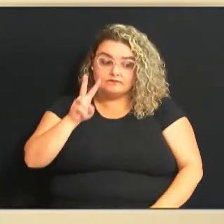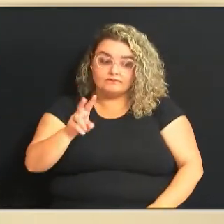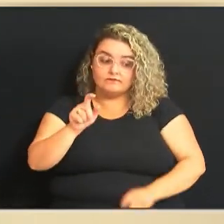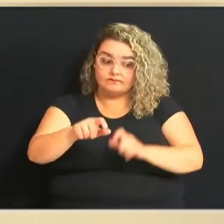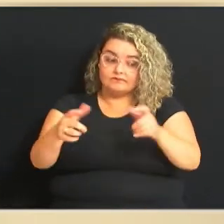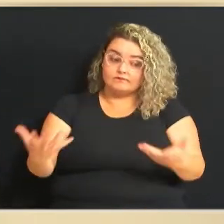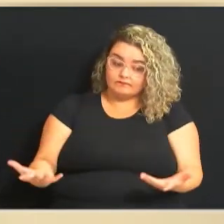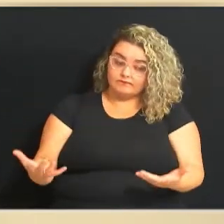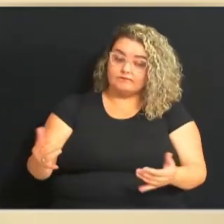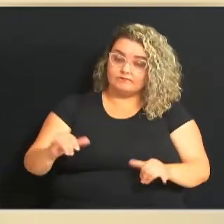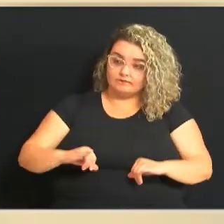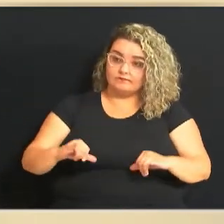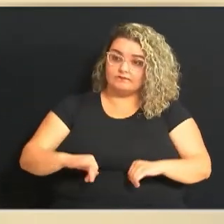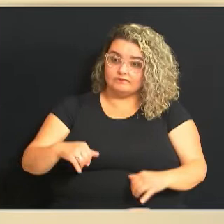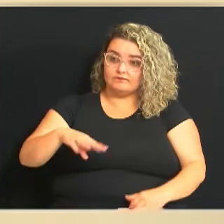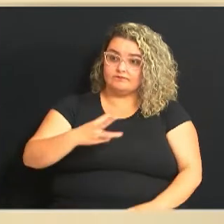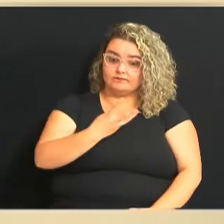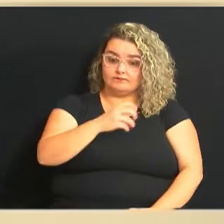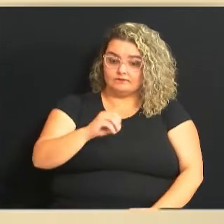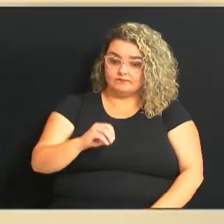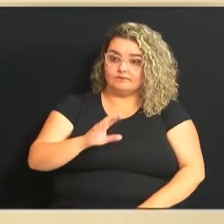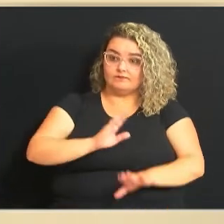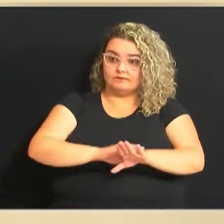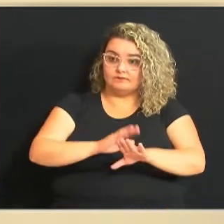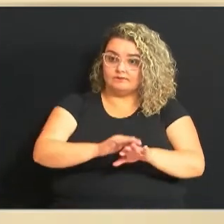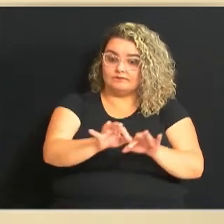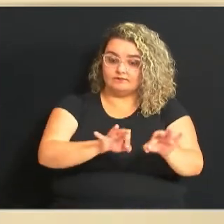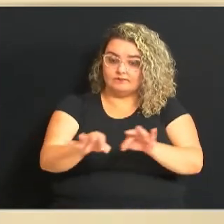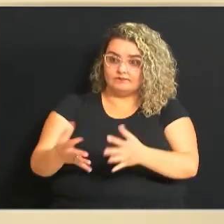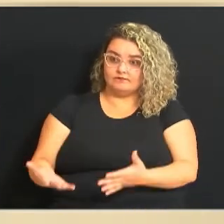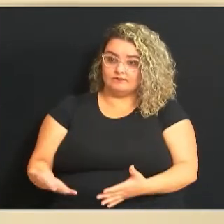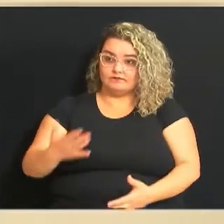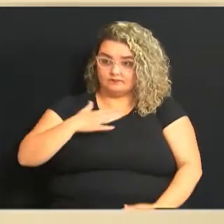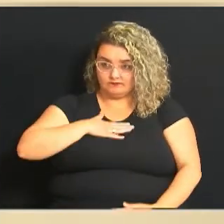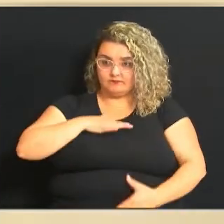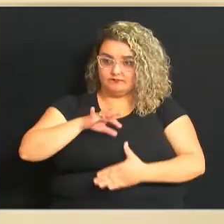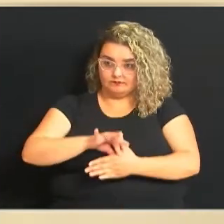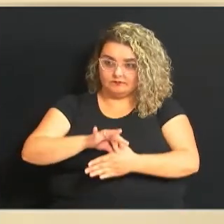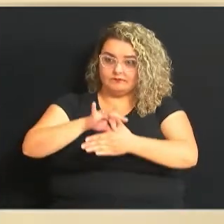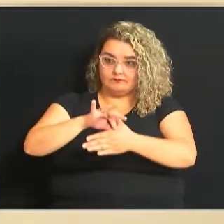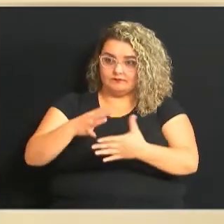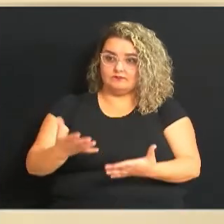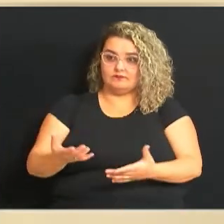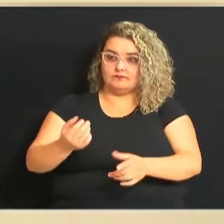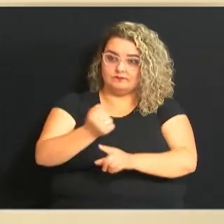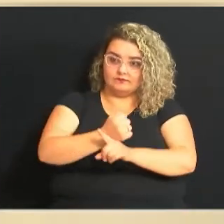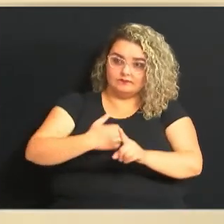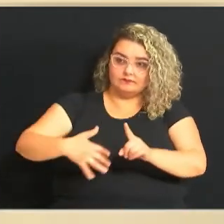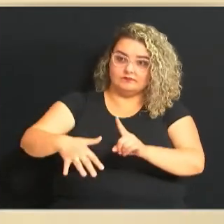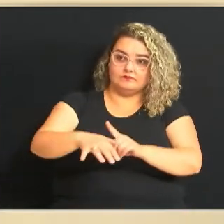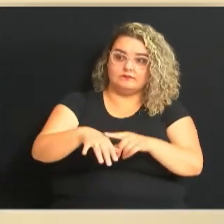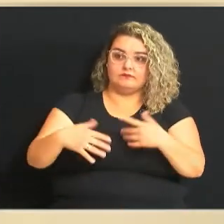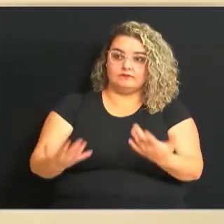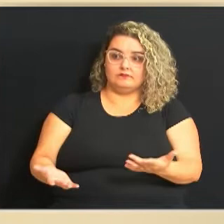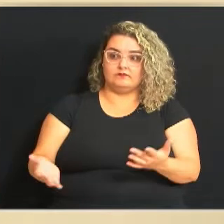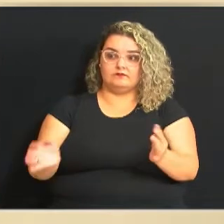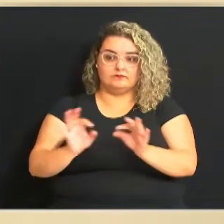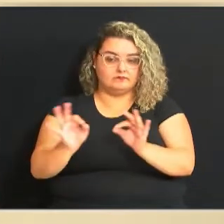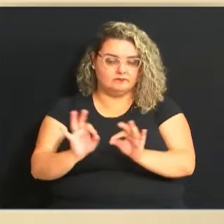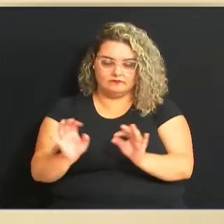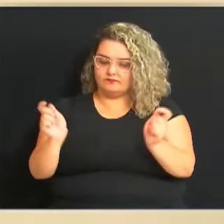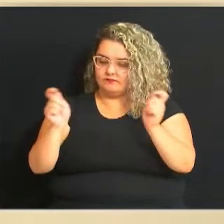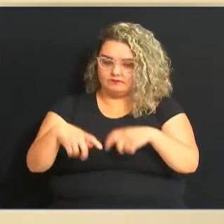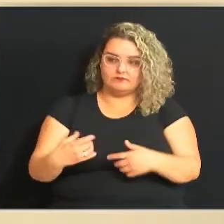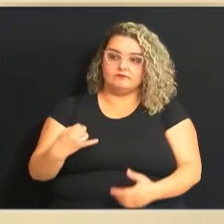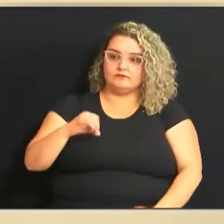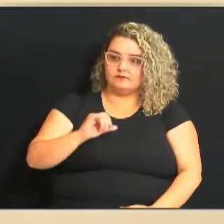da saúde, a gente sempre está fiscalizando os postos, os CAs, e as demandas chegam